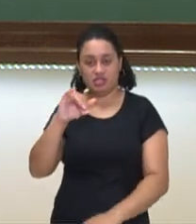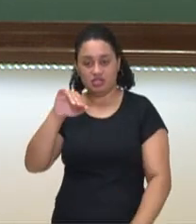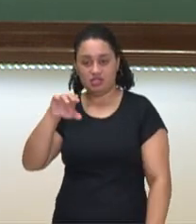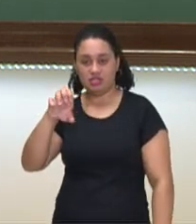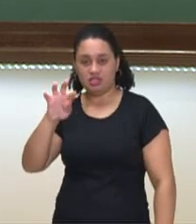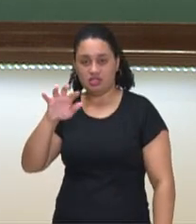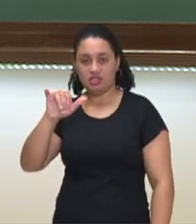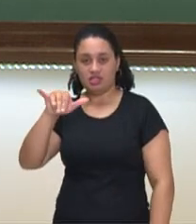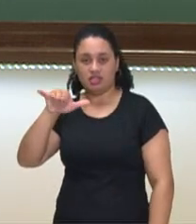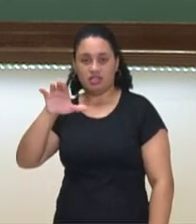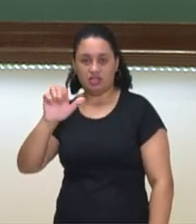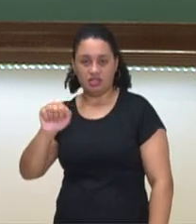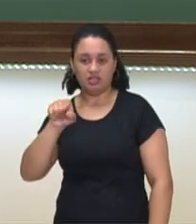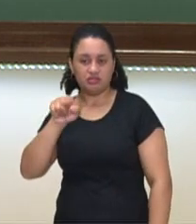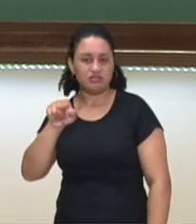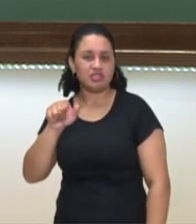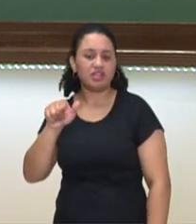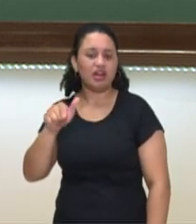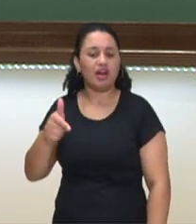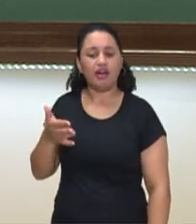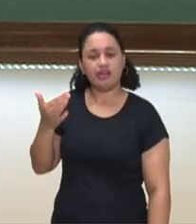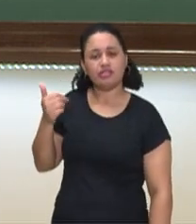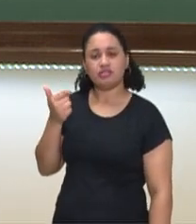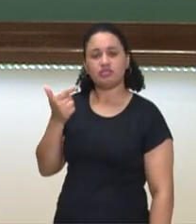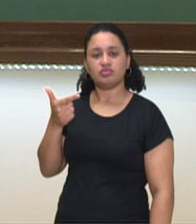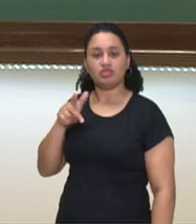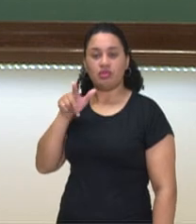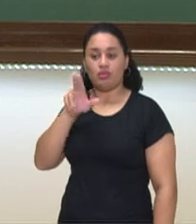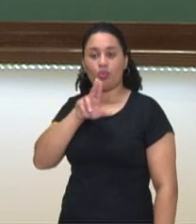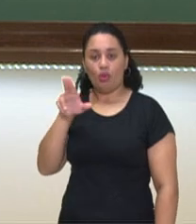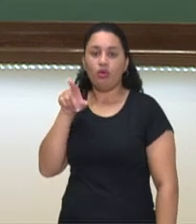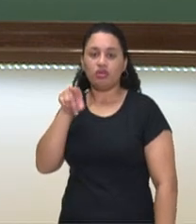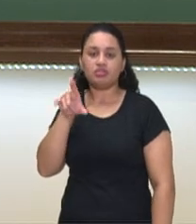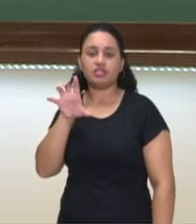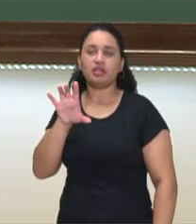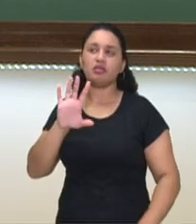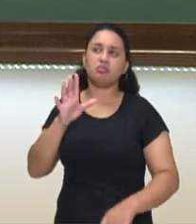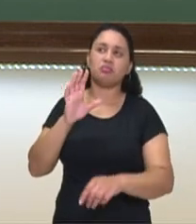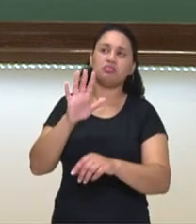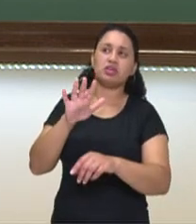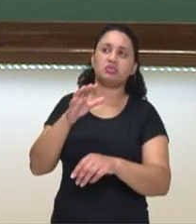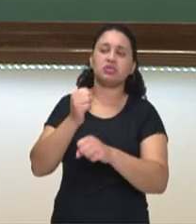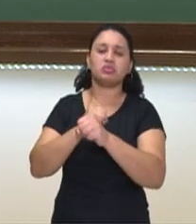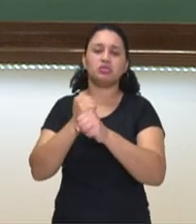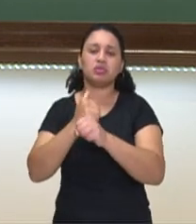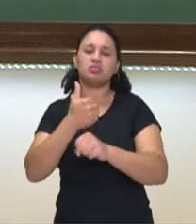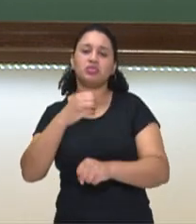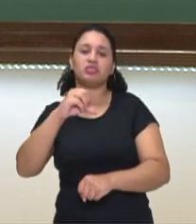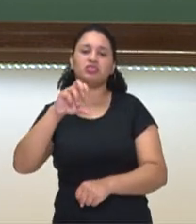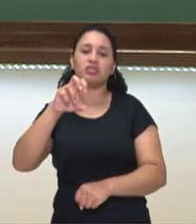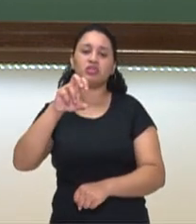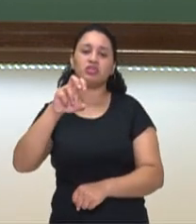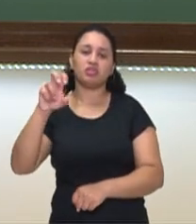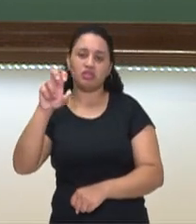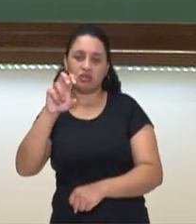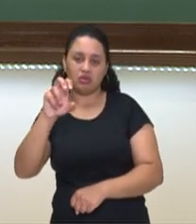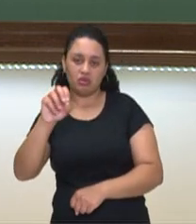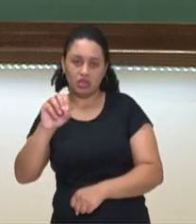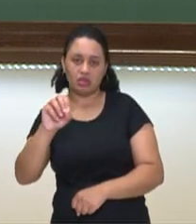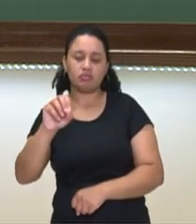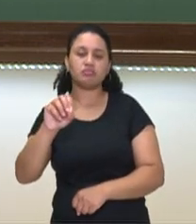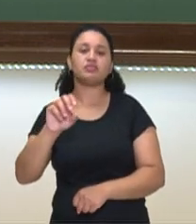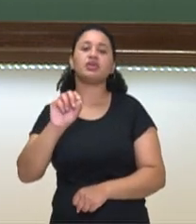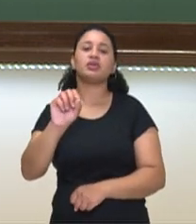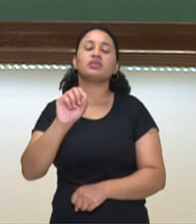né, ela não tinha esse nome antes, foi por volta ali de 1950, né, que começaram